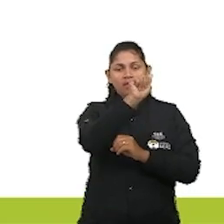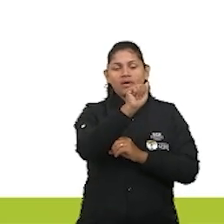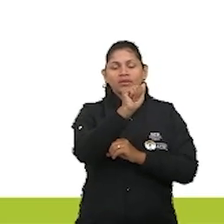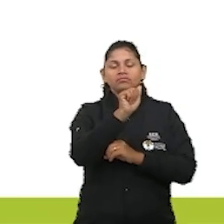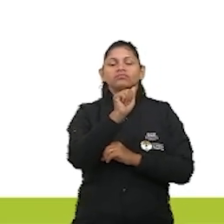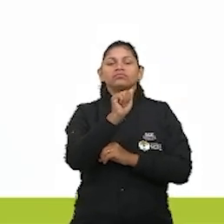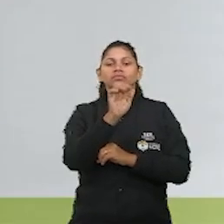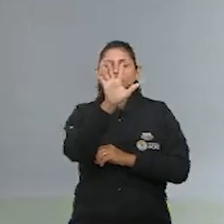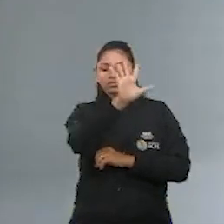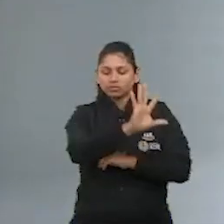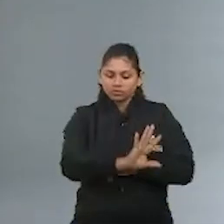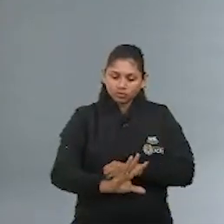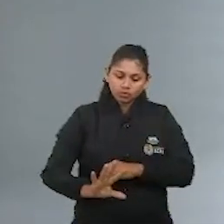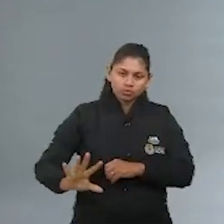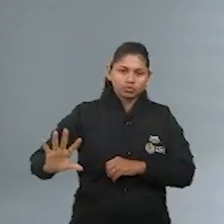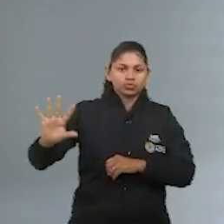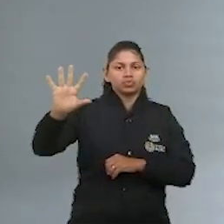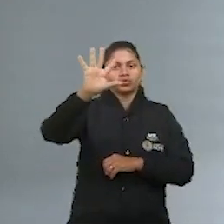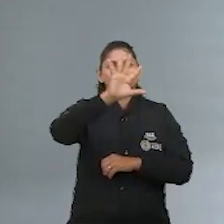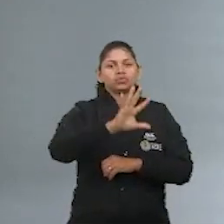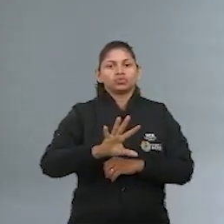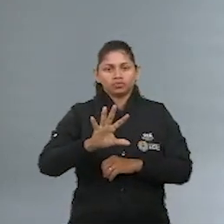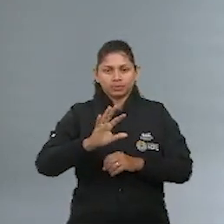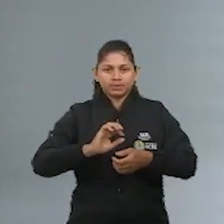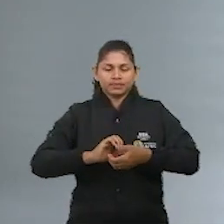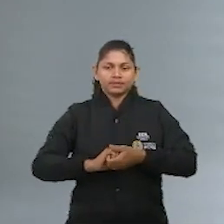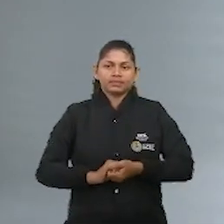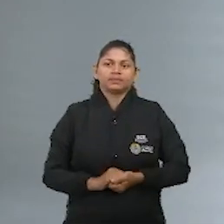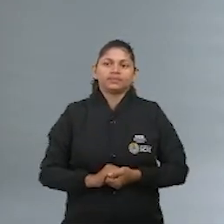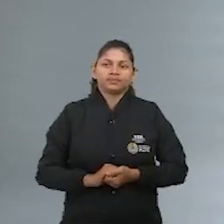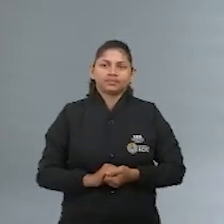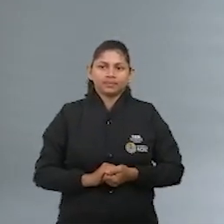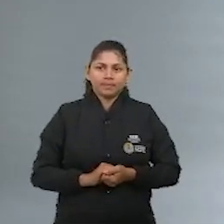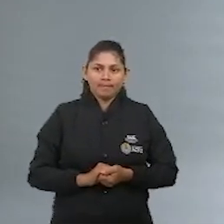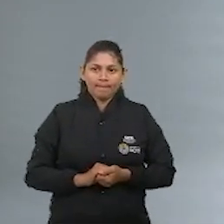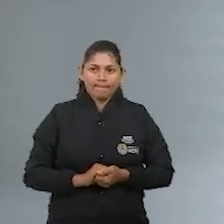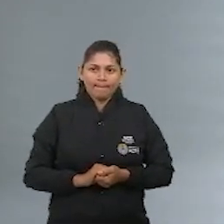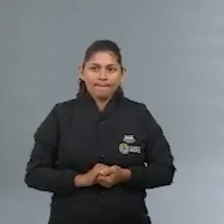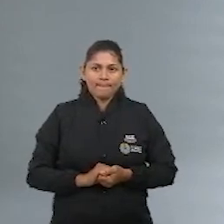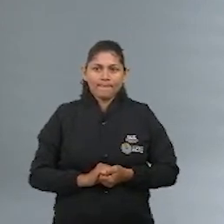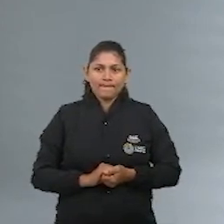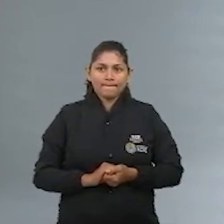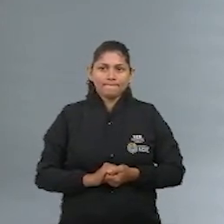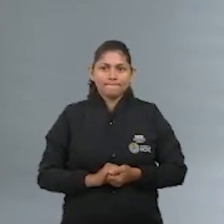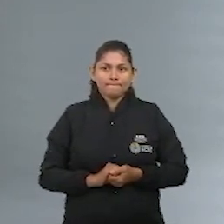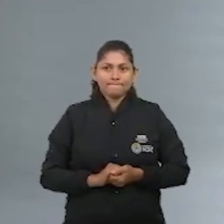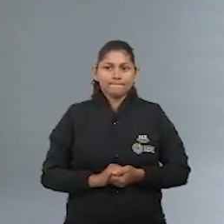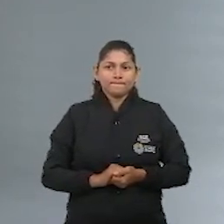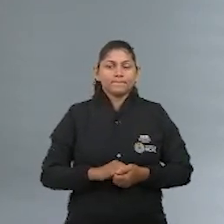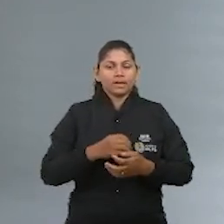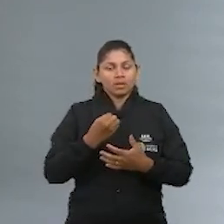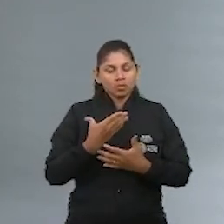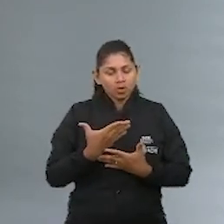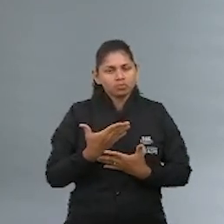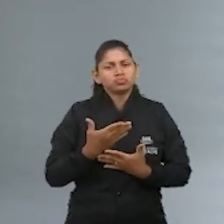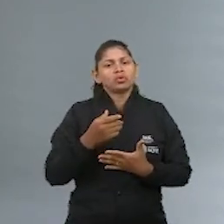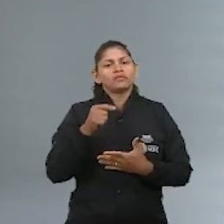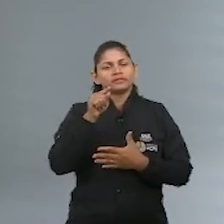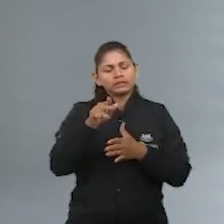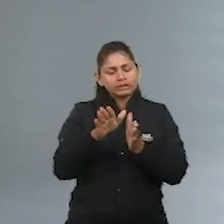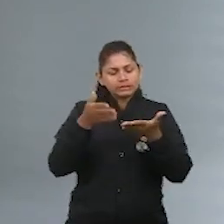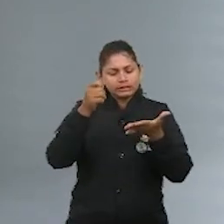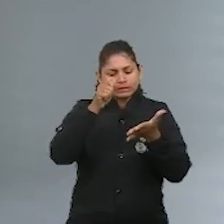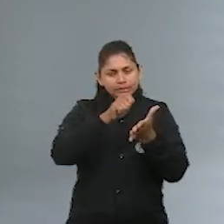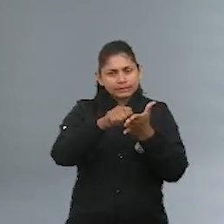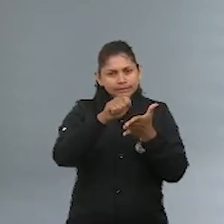Tudo bem? Então aí para ficar mais fácil aí de você compreender, qualquer coisa, o bom, certo? Seria você pegar o caderninho e